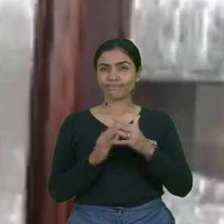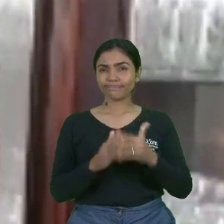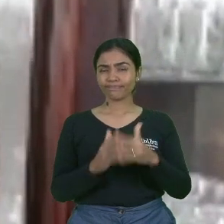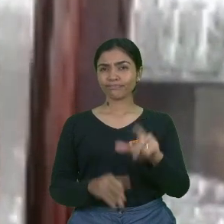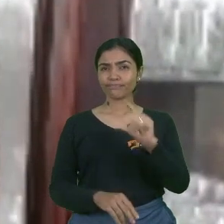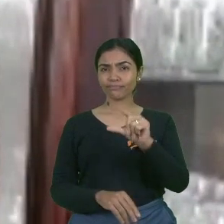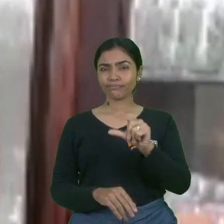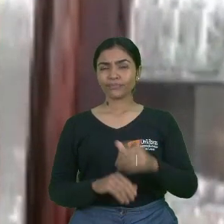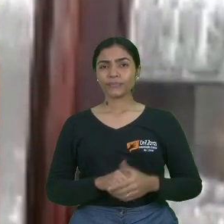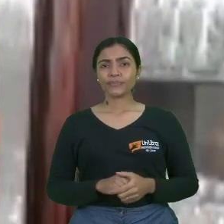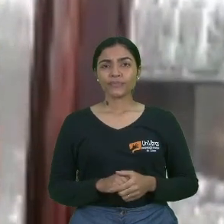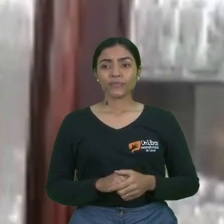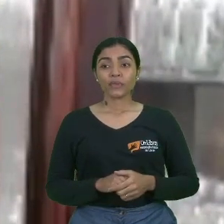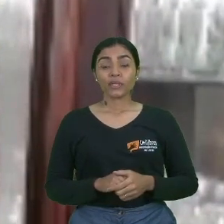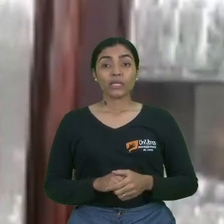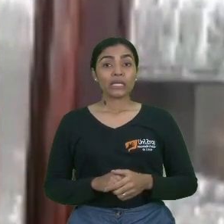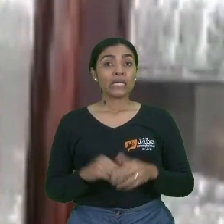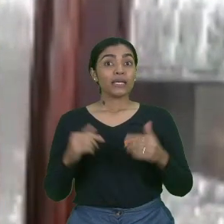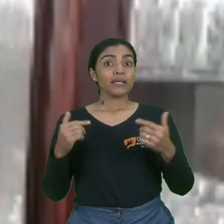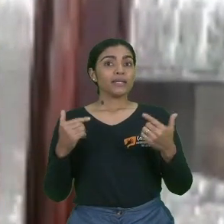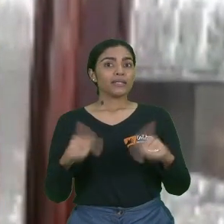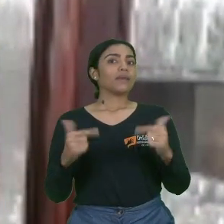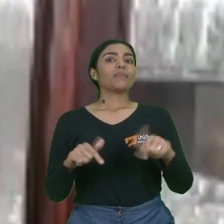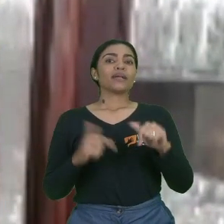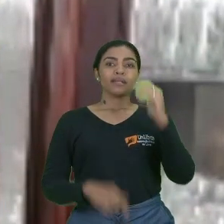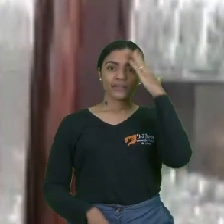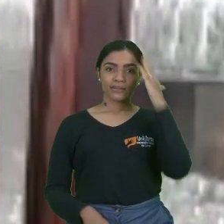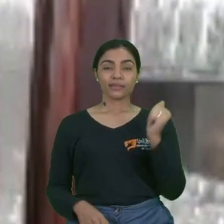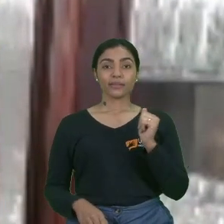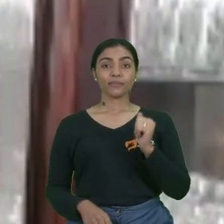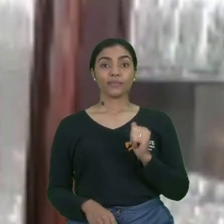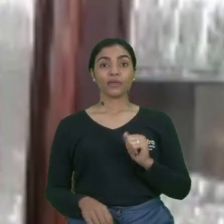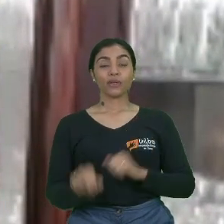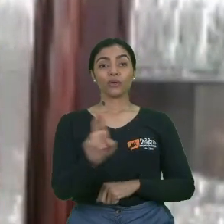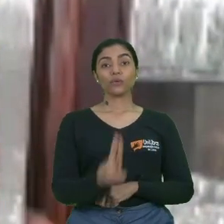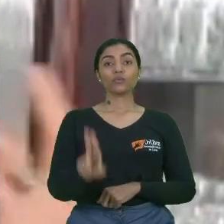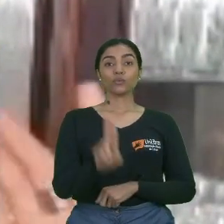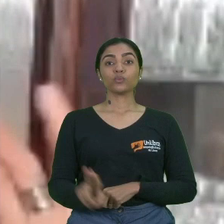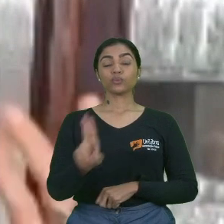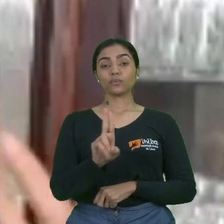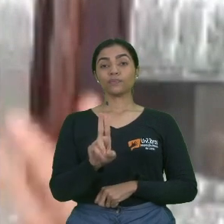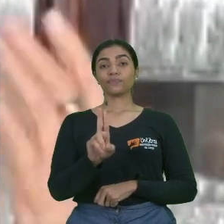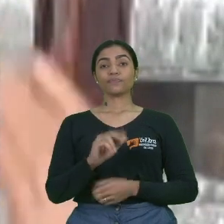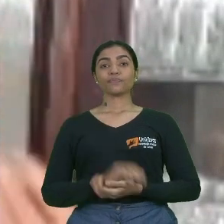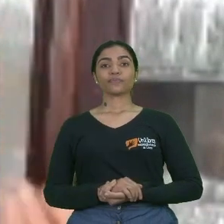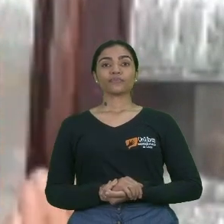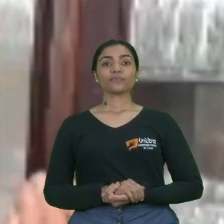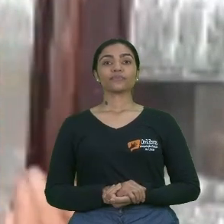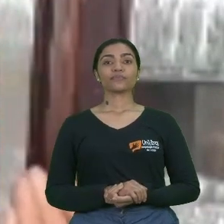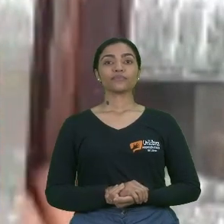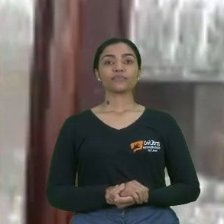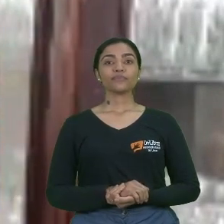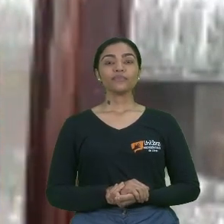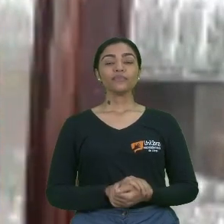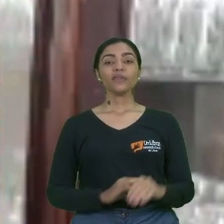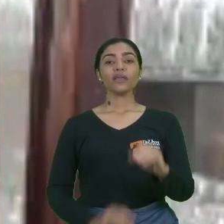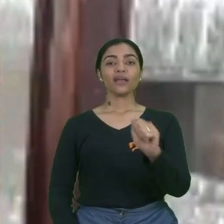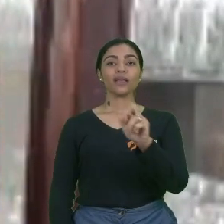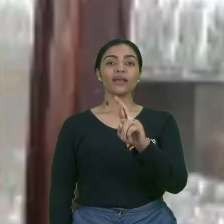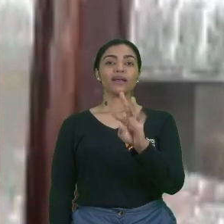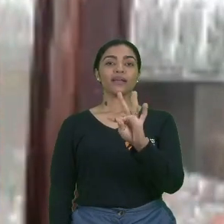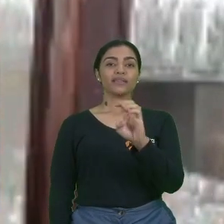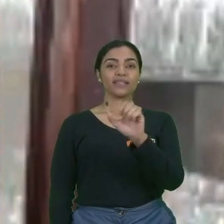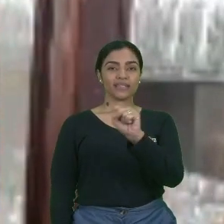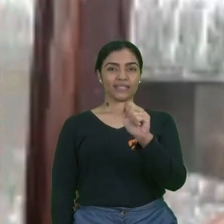e você trabalhar com abusar aí vem jogar comigo com a segunda de artesanato ele